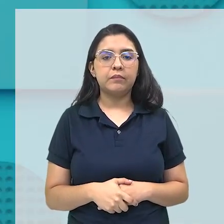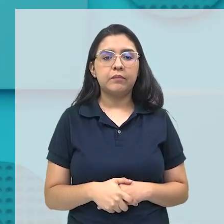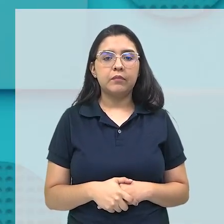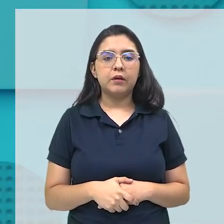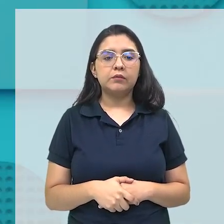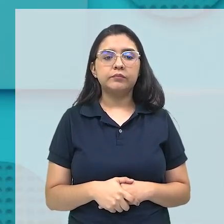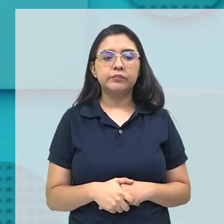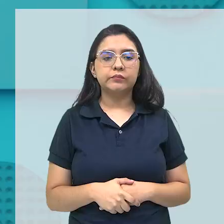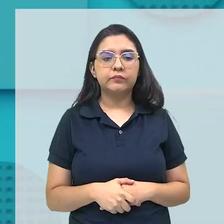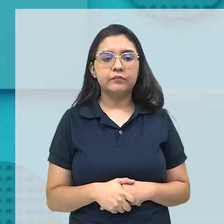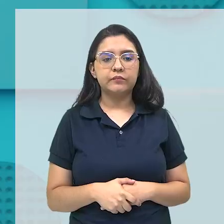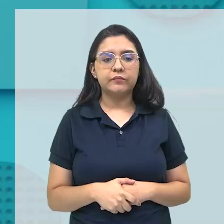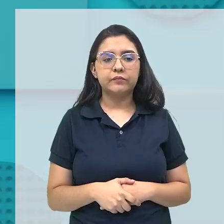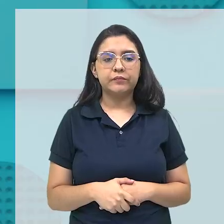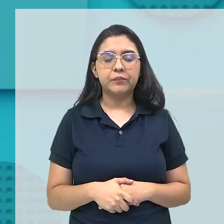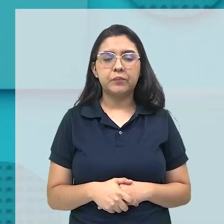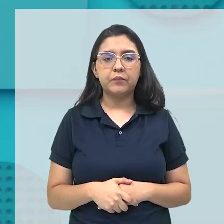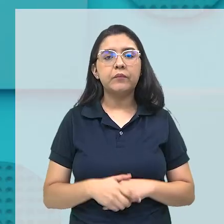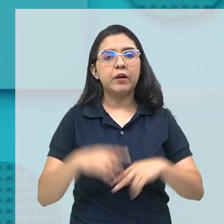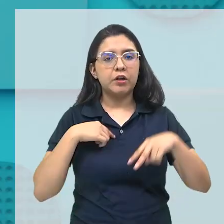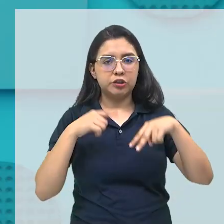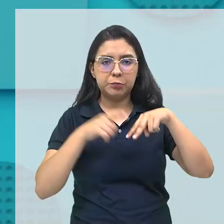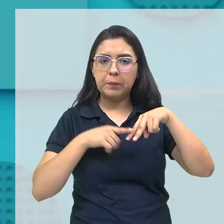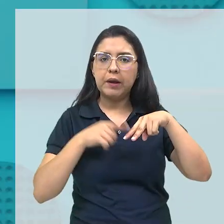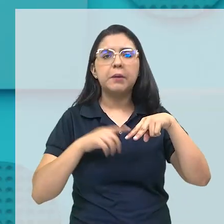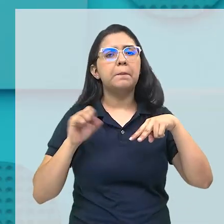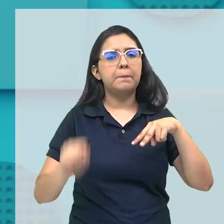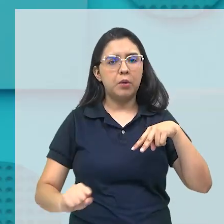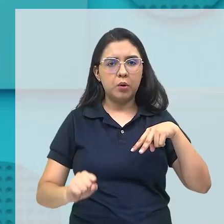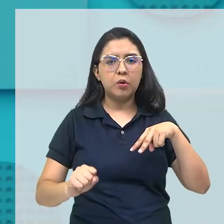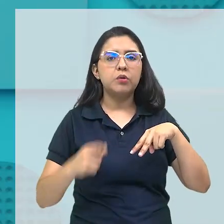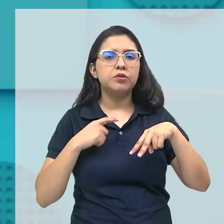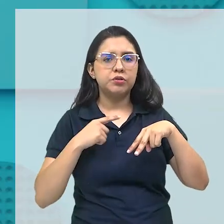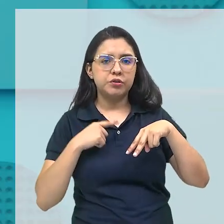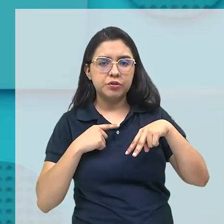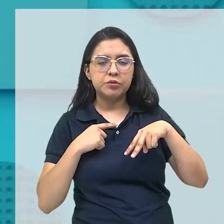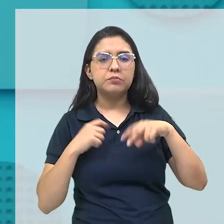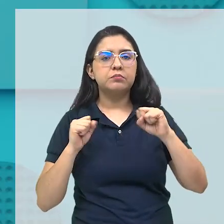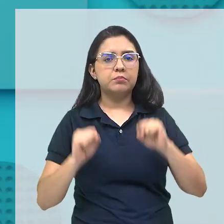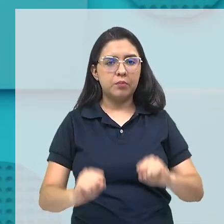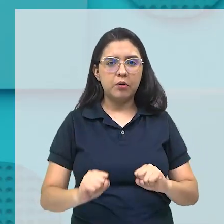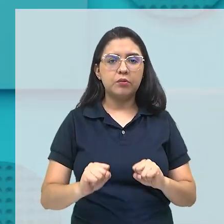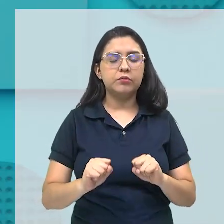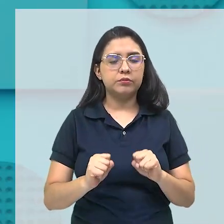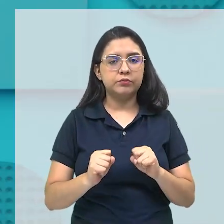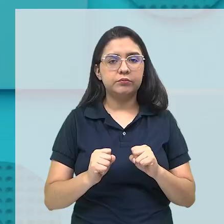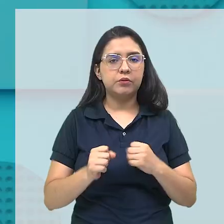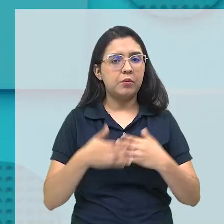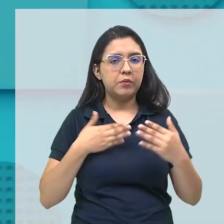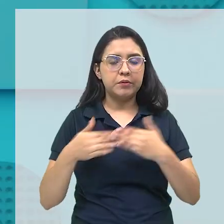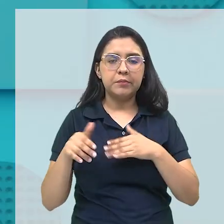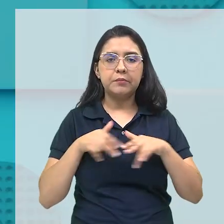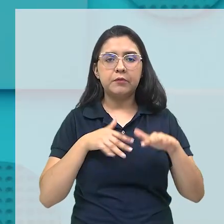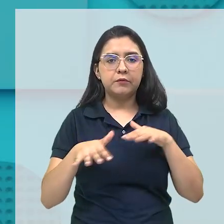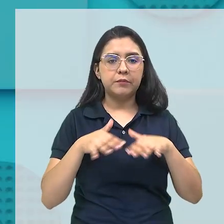afetando a área das pernas. Você pode também puxar a perna, pode realizar